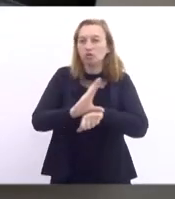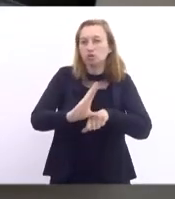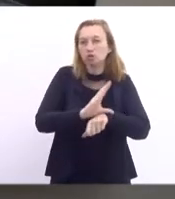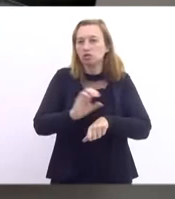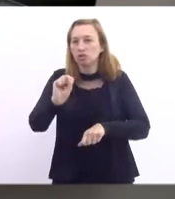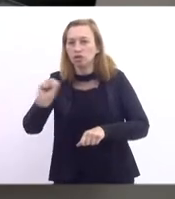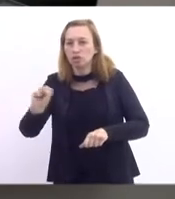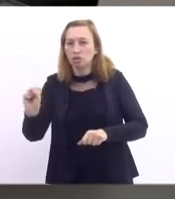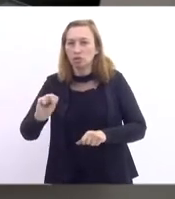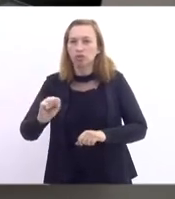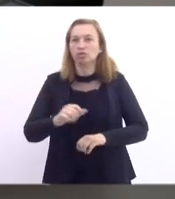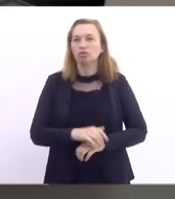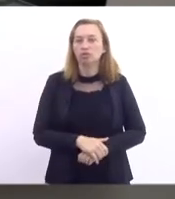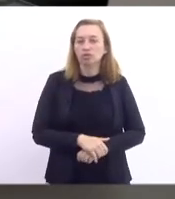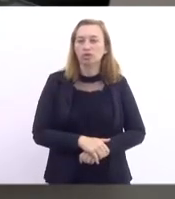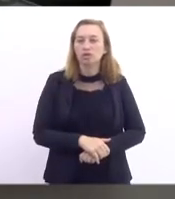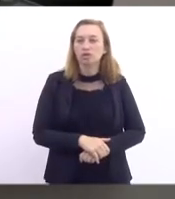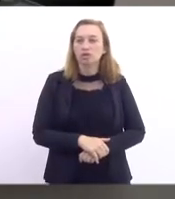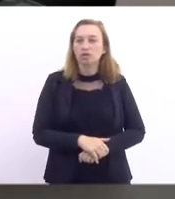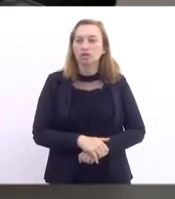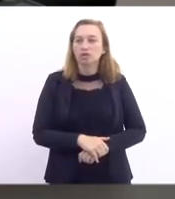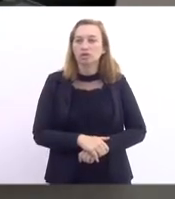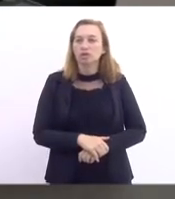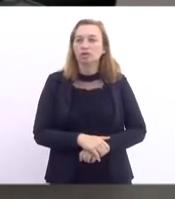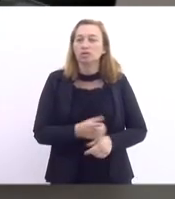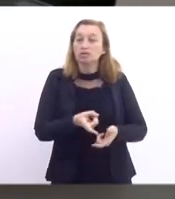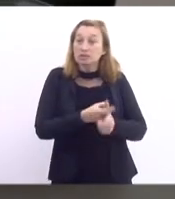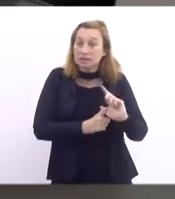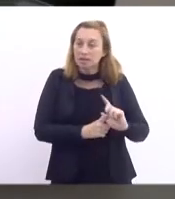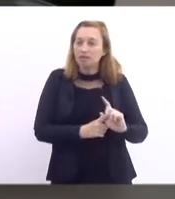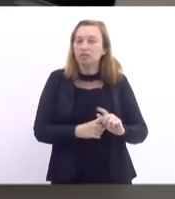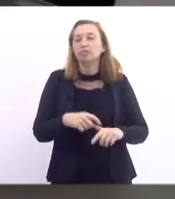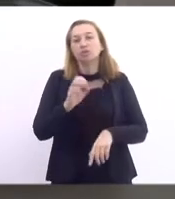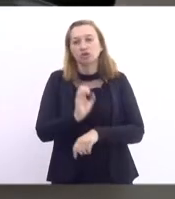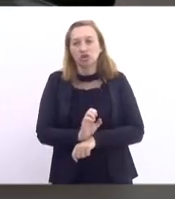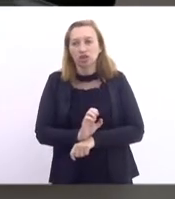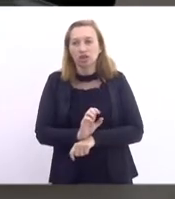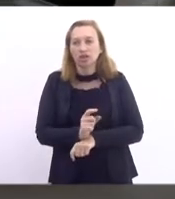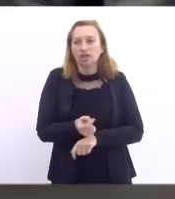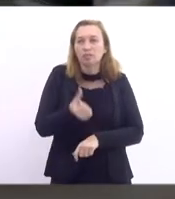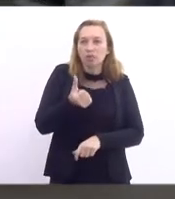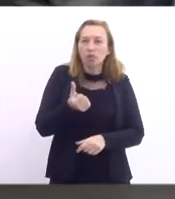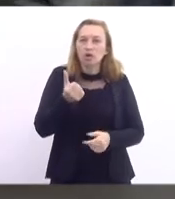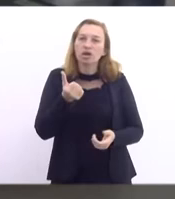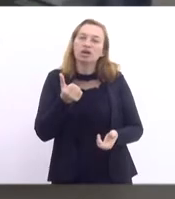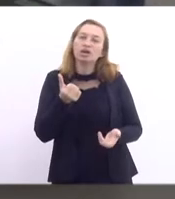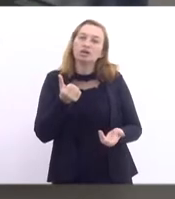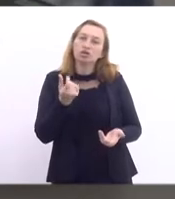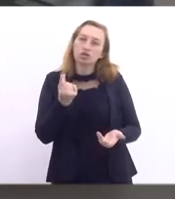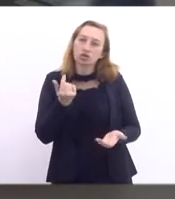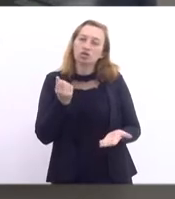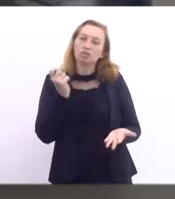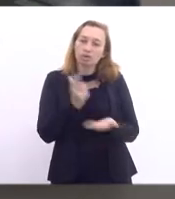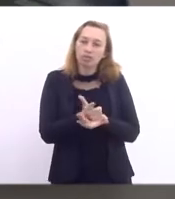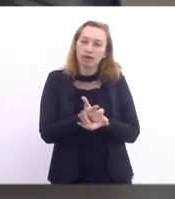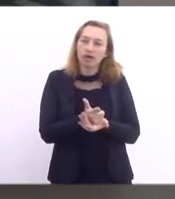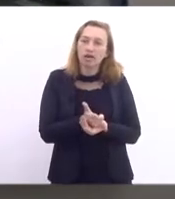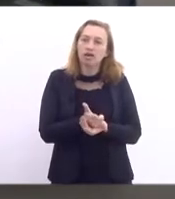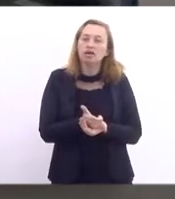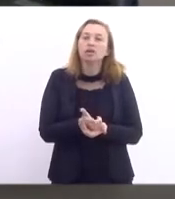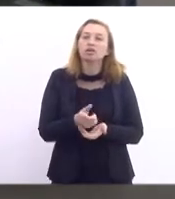88 deu deu muita despesa para o estado e não tanta receita a gente tem